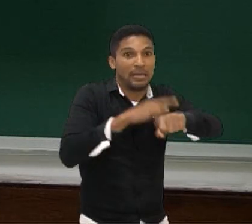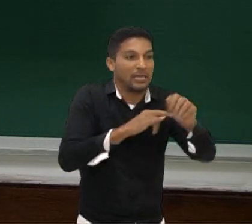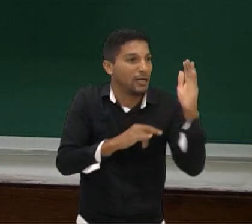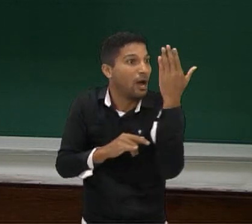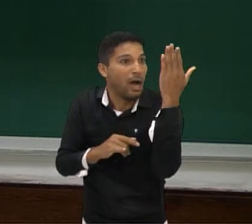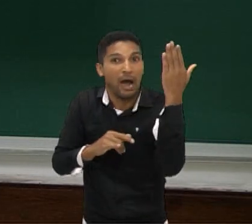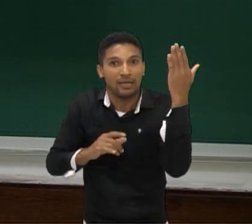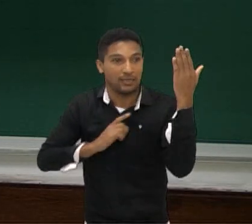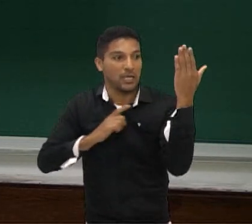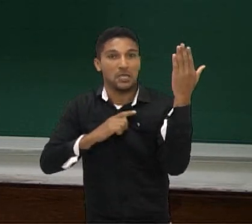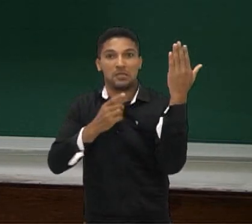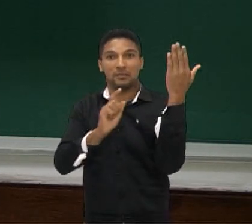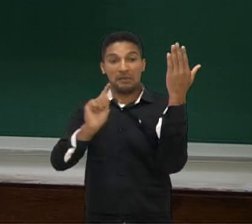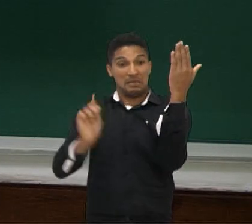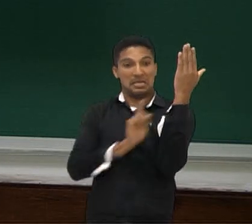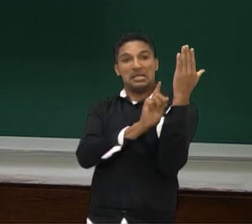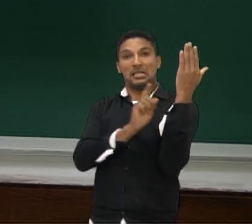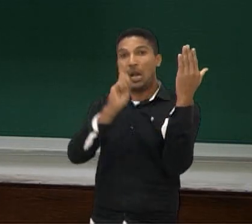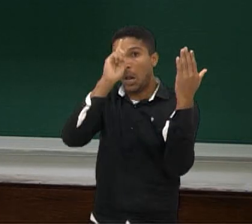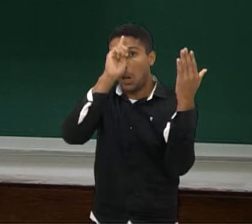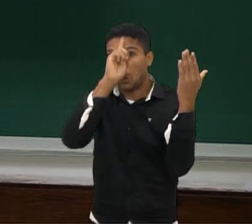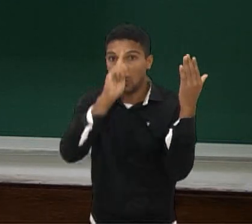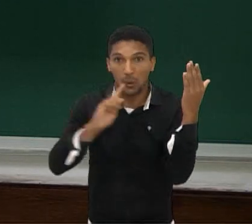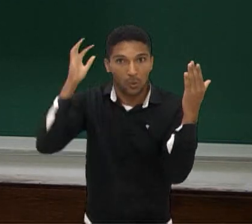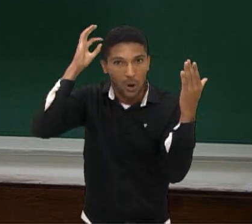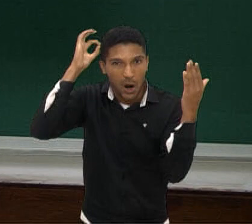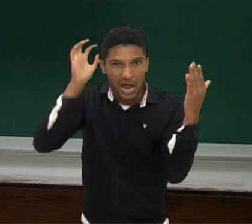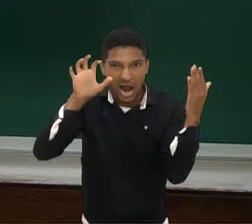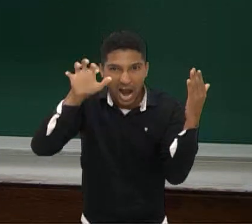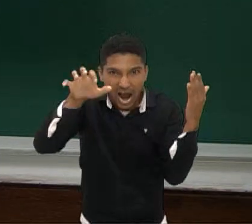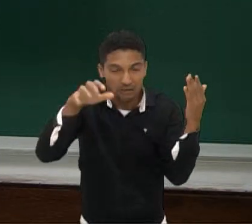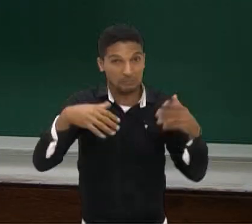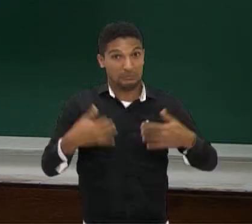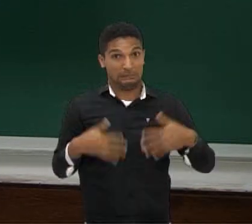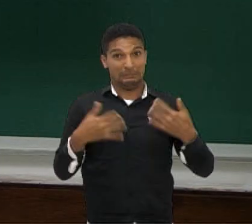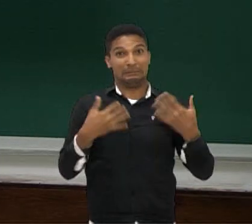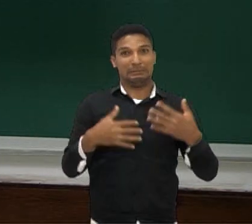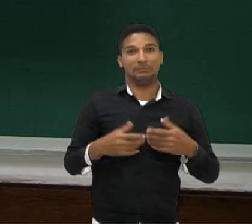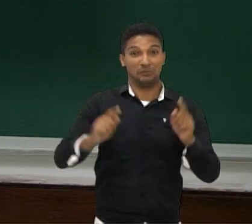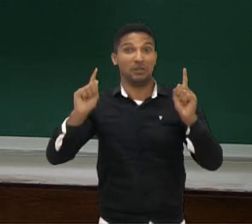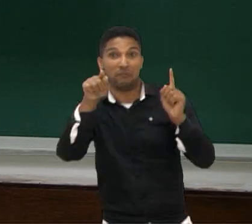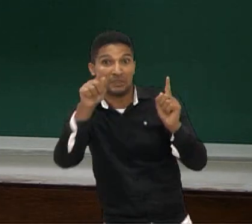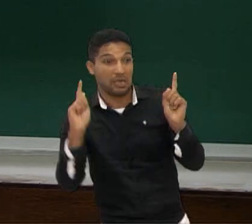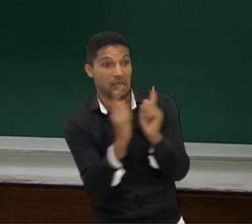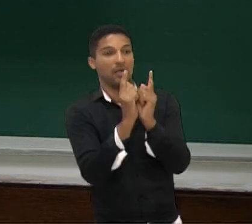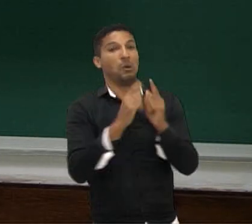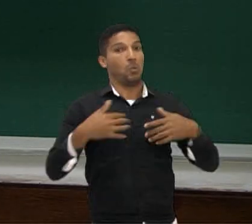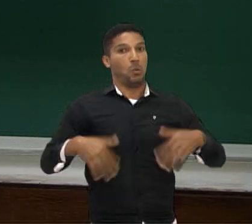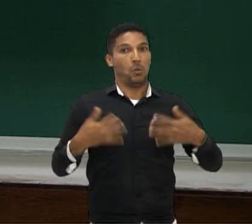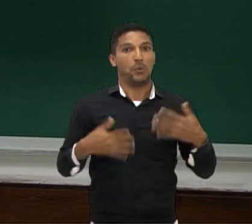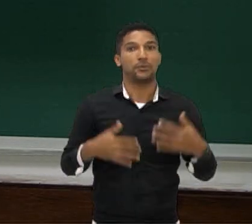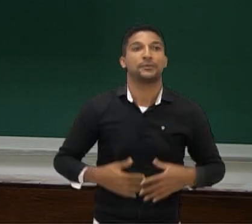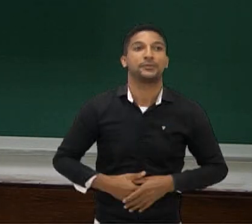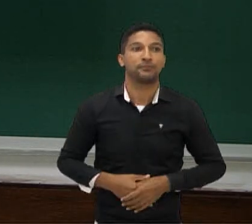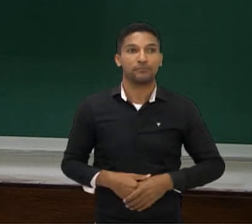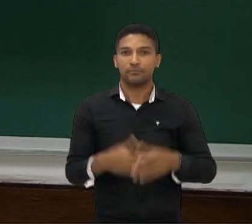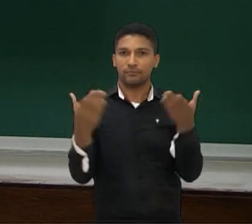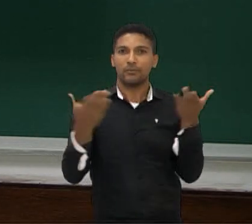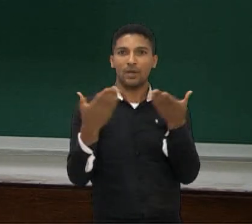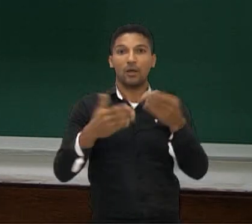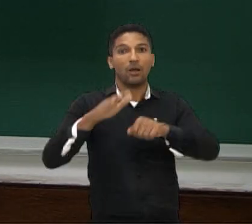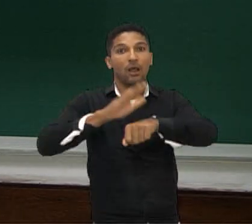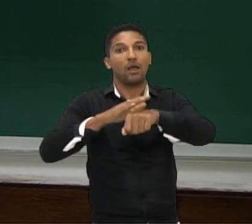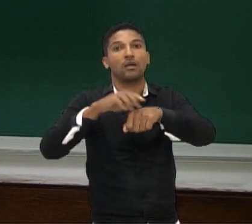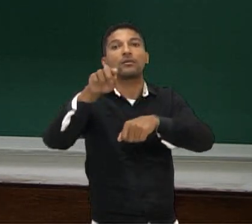espelho. Ah, bom. E agora vamos à atividade. Pegar o caderno, o lápis, a borracha. Bora